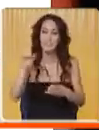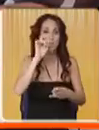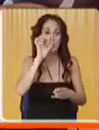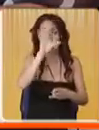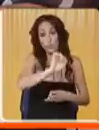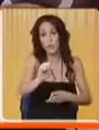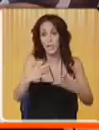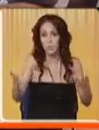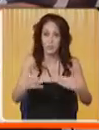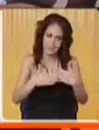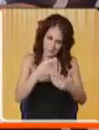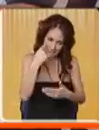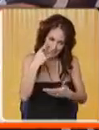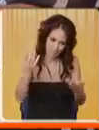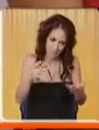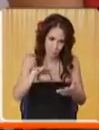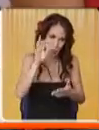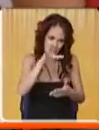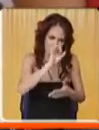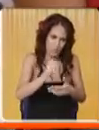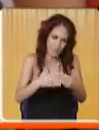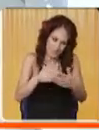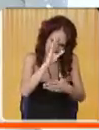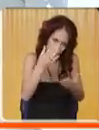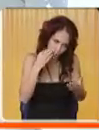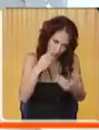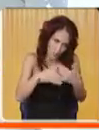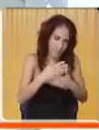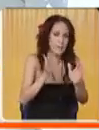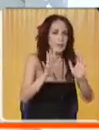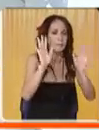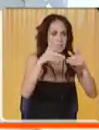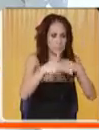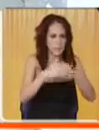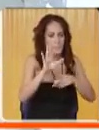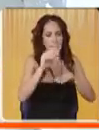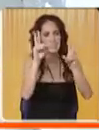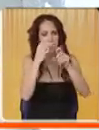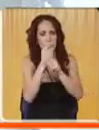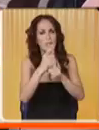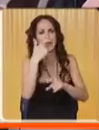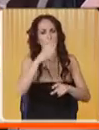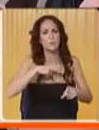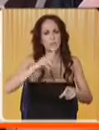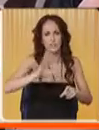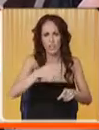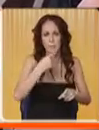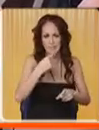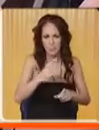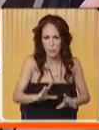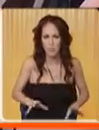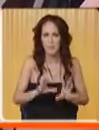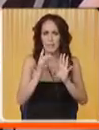enfim, daqueles que a gente conhece, não é? Mas para uma resposta rápida, Manuel, porque temos que fazer aqui uma pausa e lançar um outro tema. Os portugueses já estão